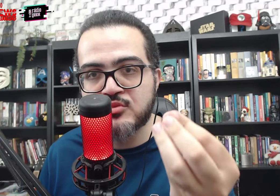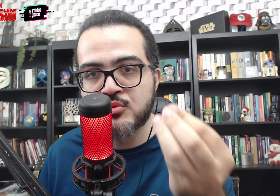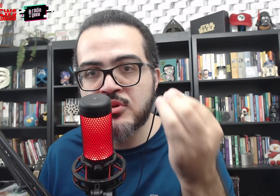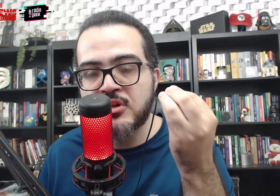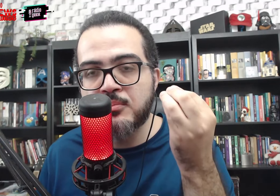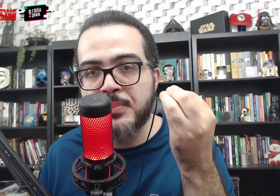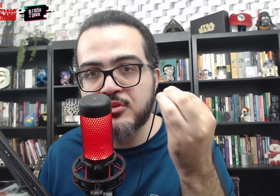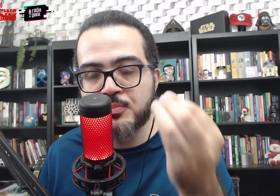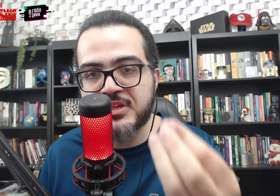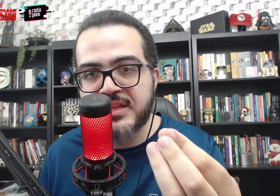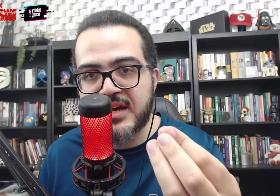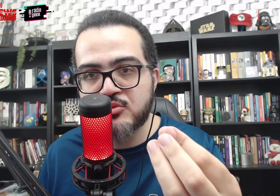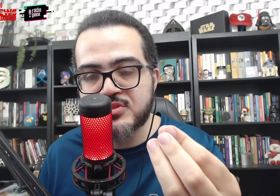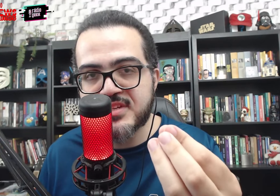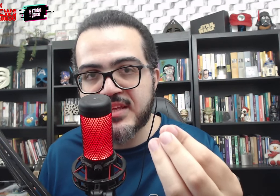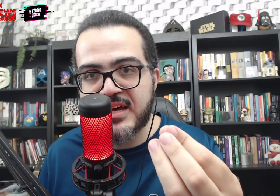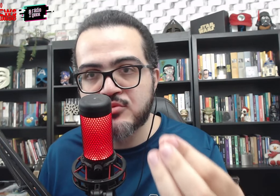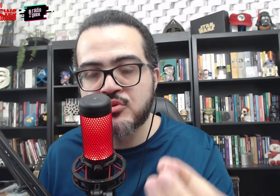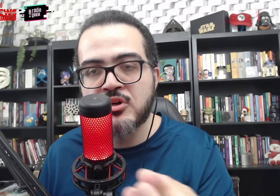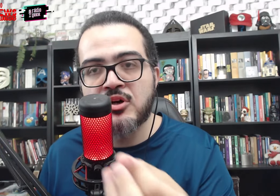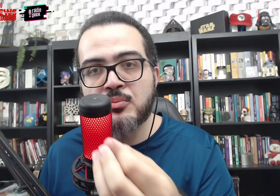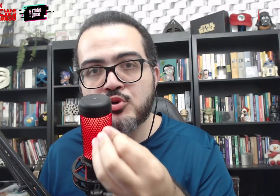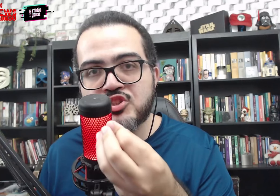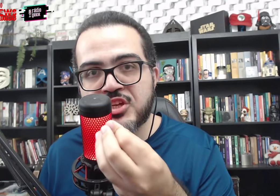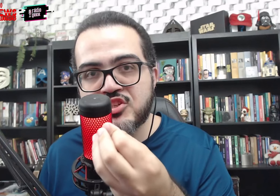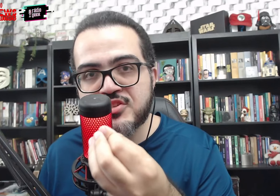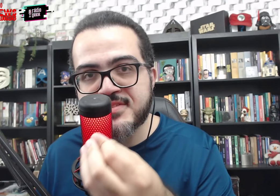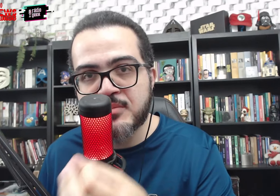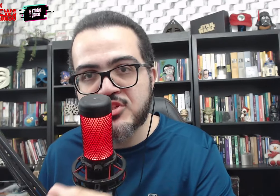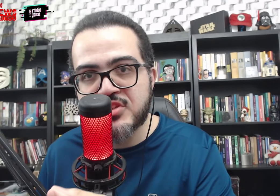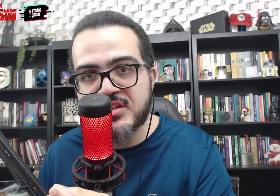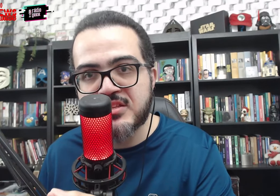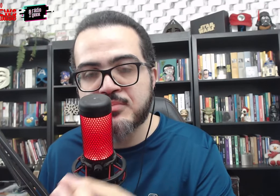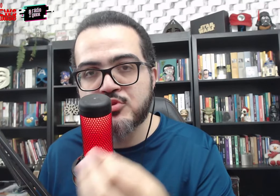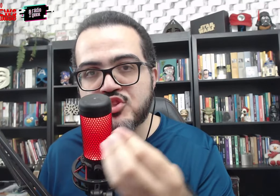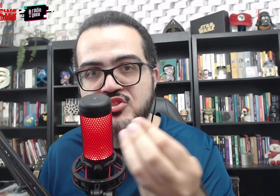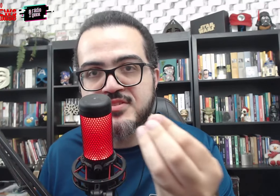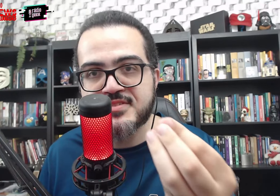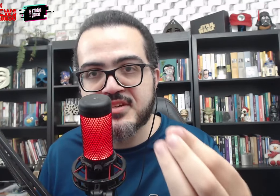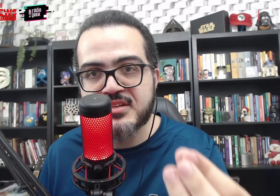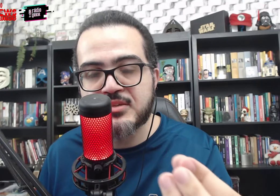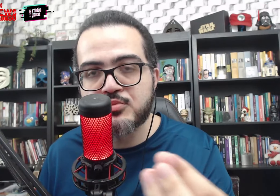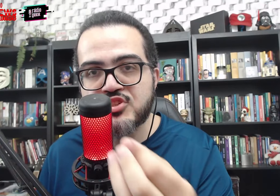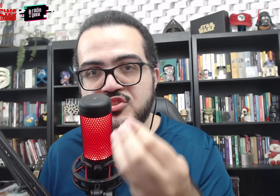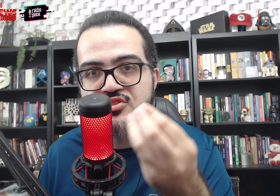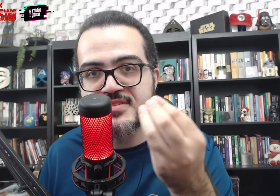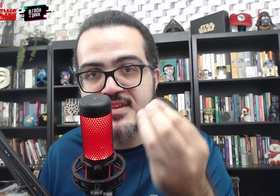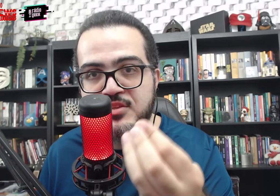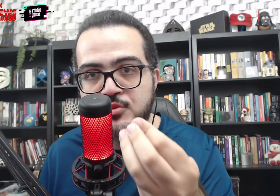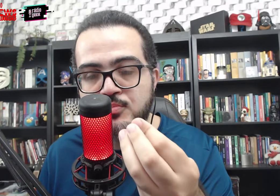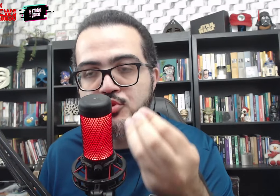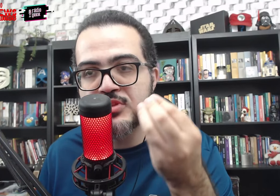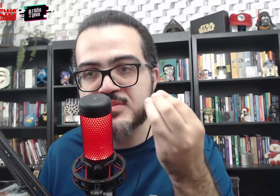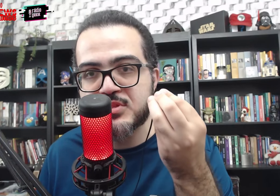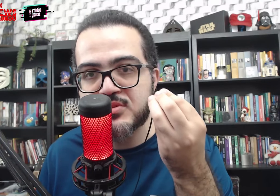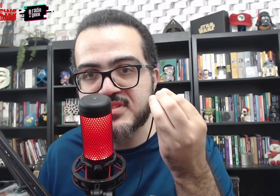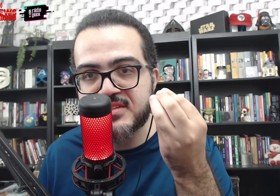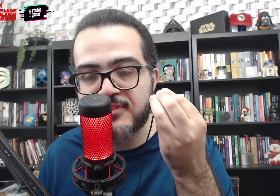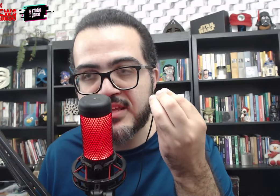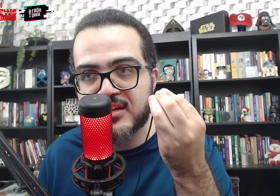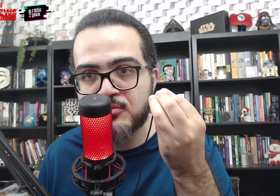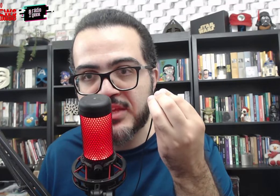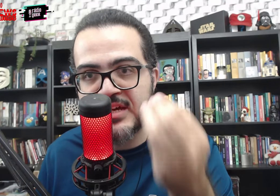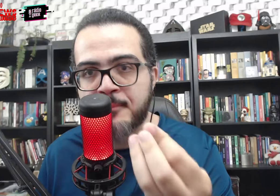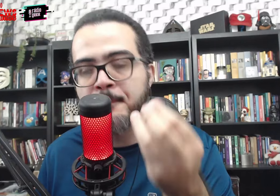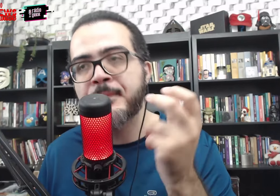derrotado pelo plenário do Senado por gente de extrema direita por gente de esquerda por gente de centro por muitas pessoas que